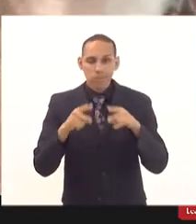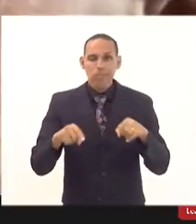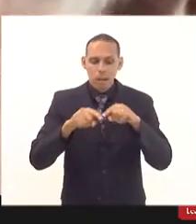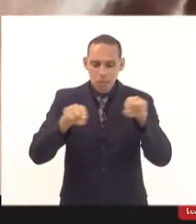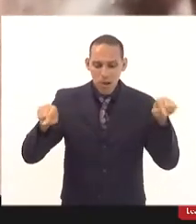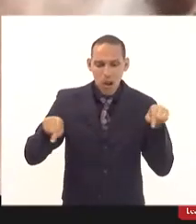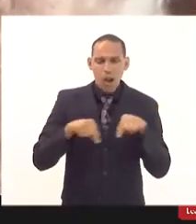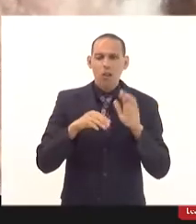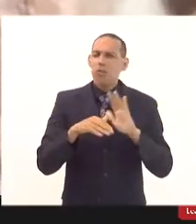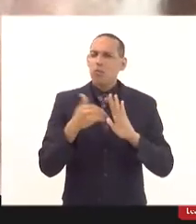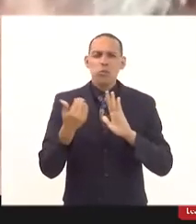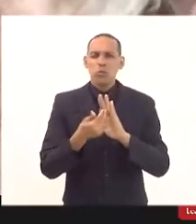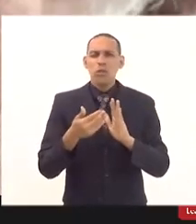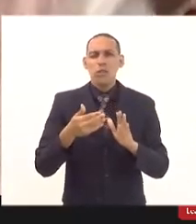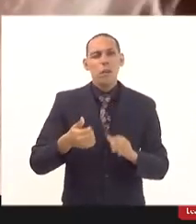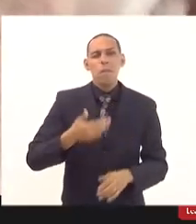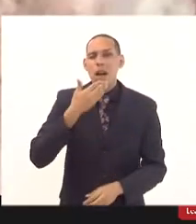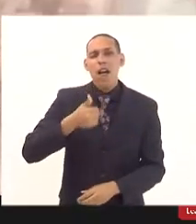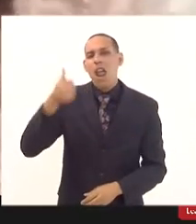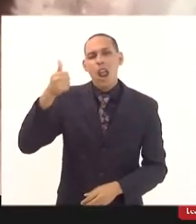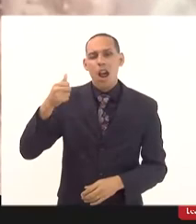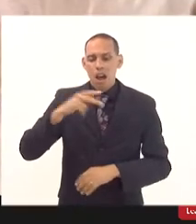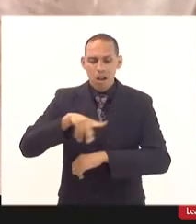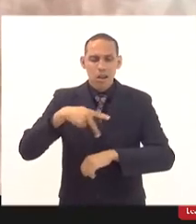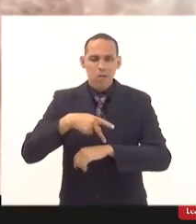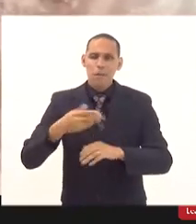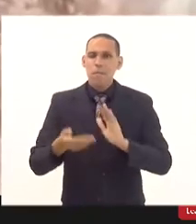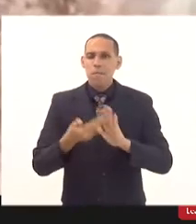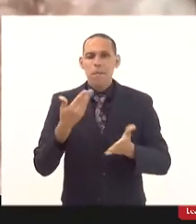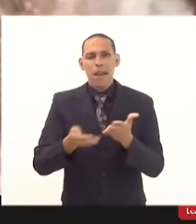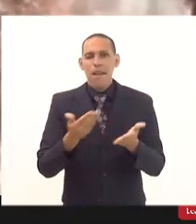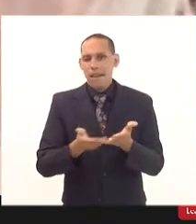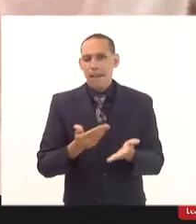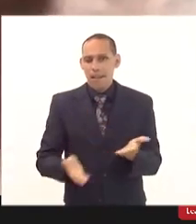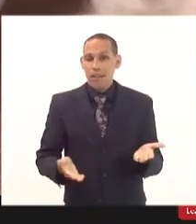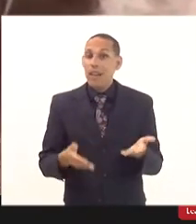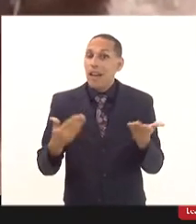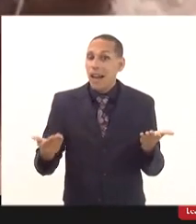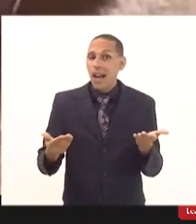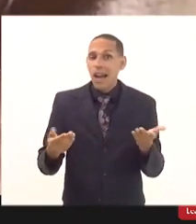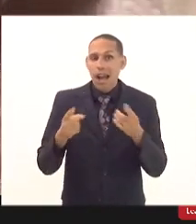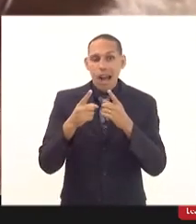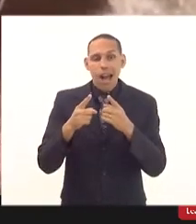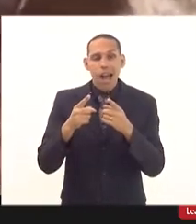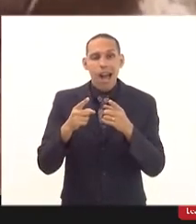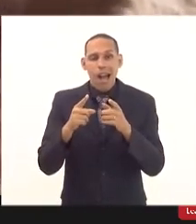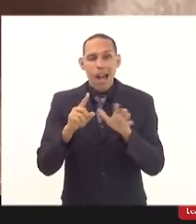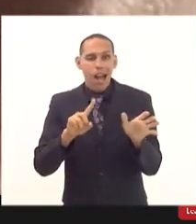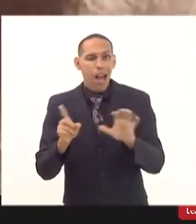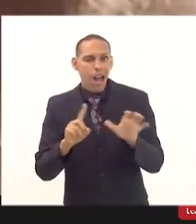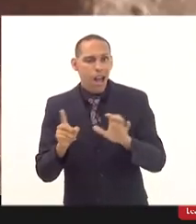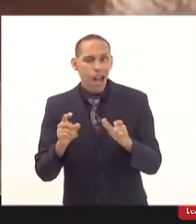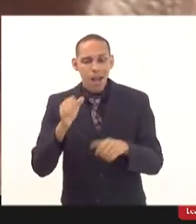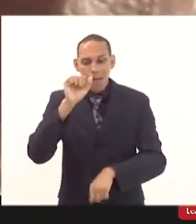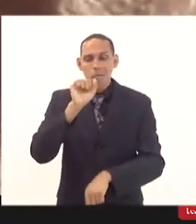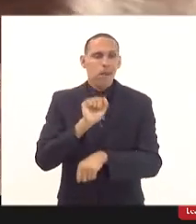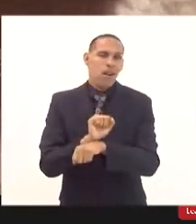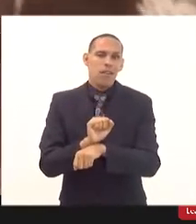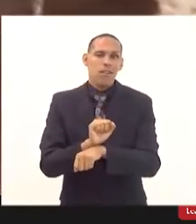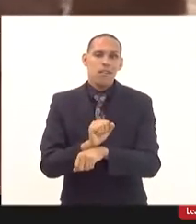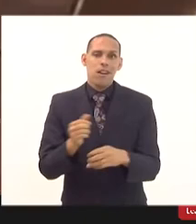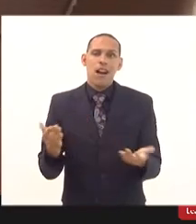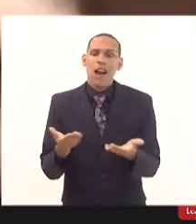auditório e tudo mais com isso a rádio que era formadora de parou de existir fisicamente e como